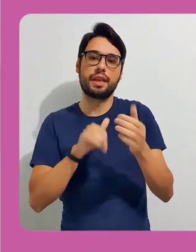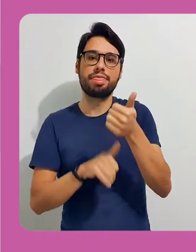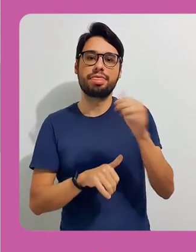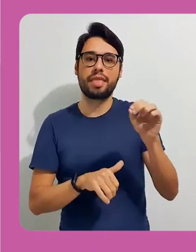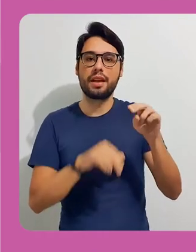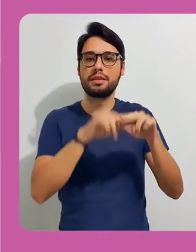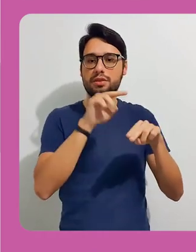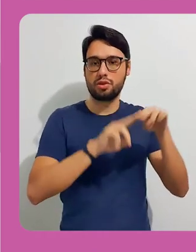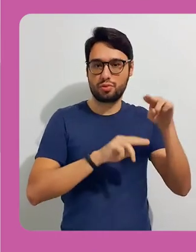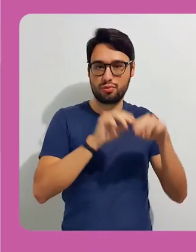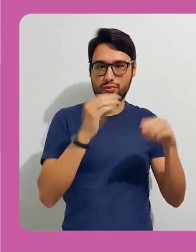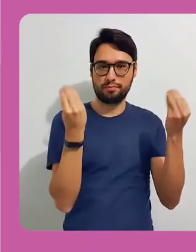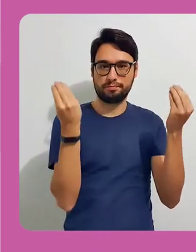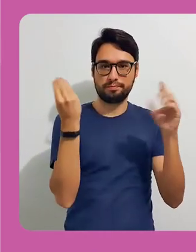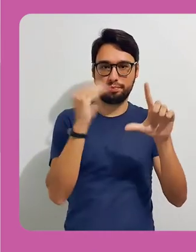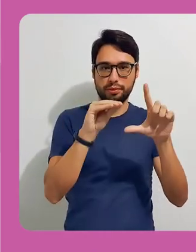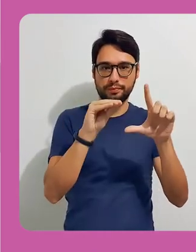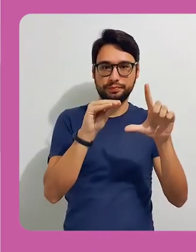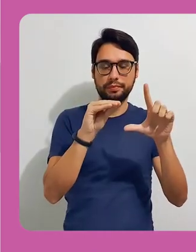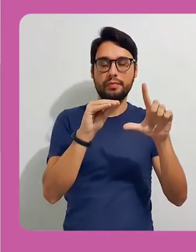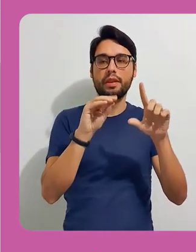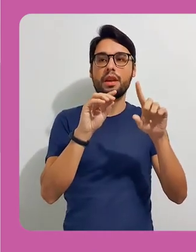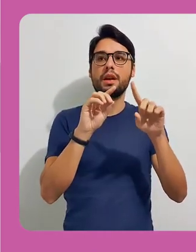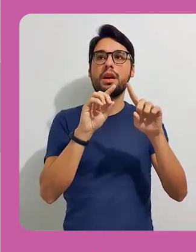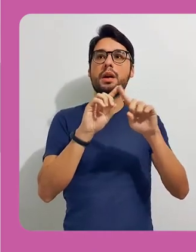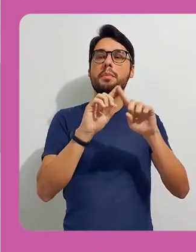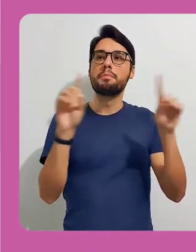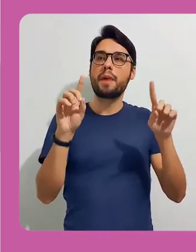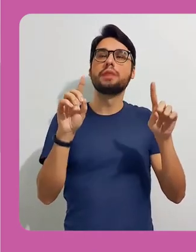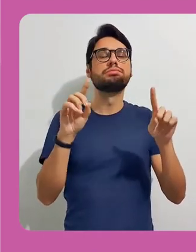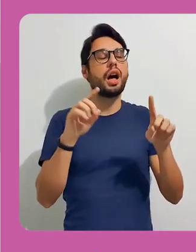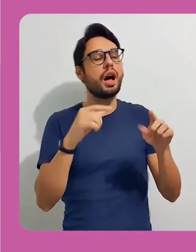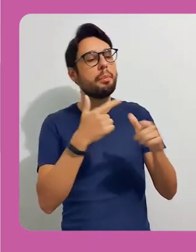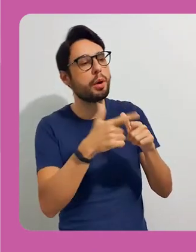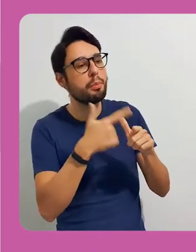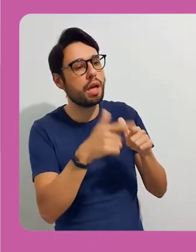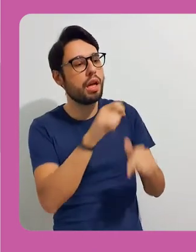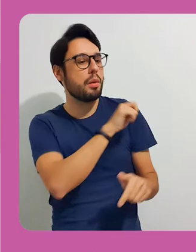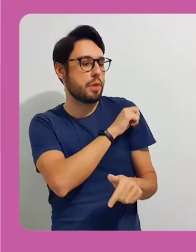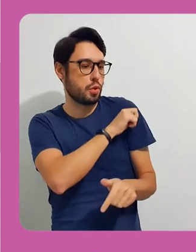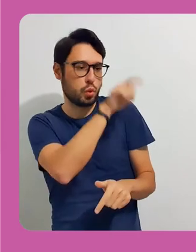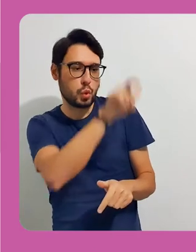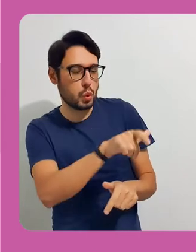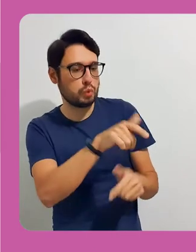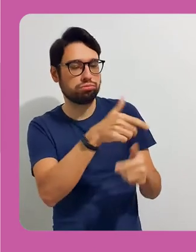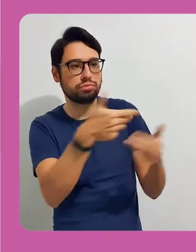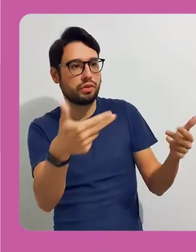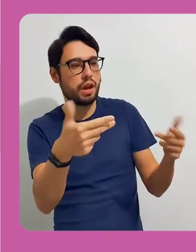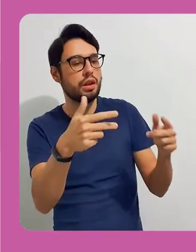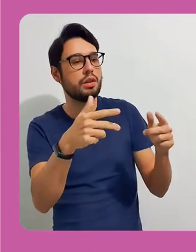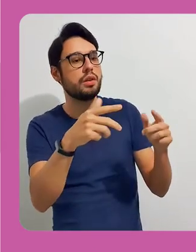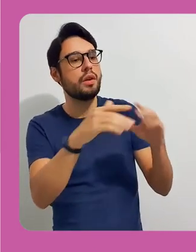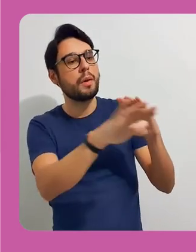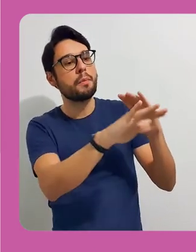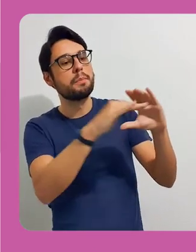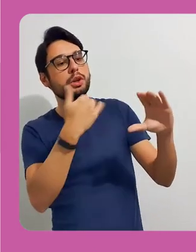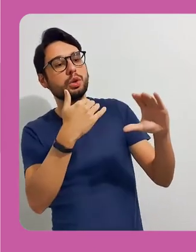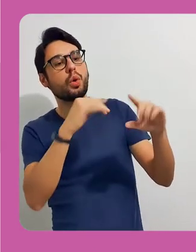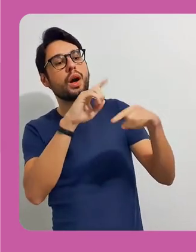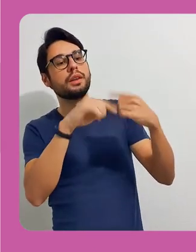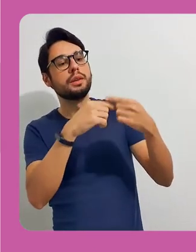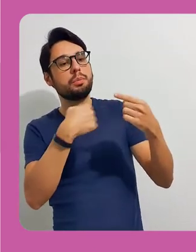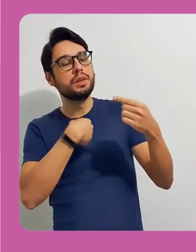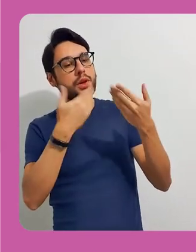junho tá vamos supor que eu coloquei aqui dia dez de junho e eu reabri para o envio